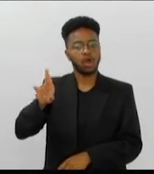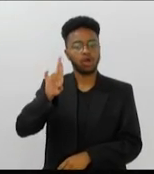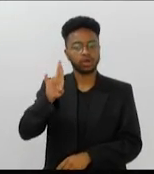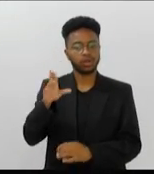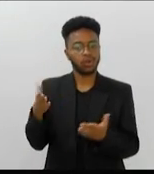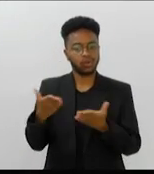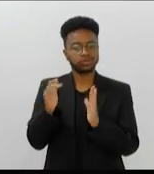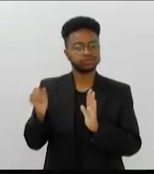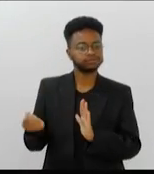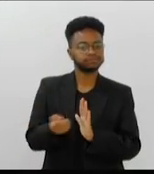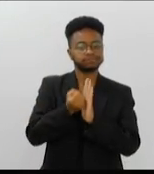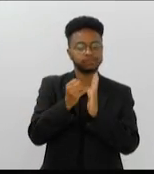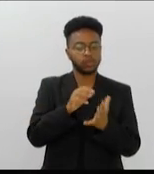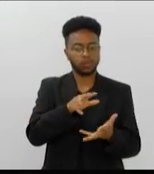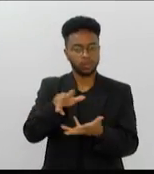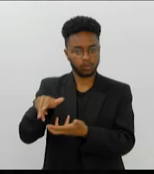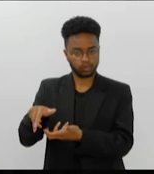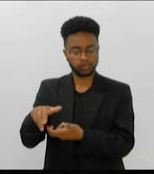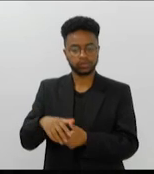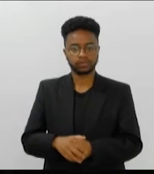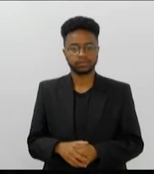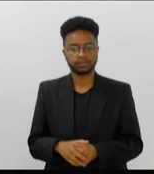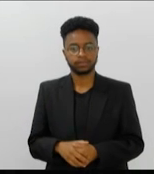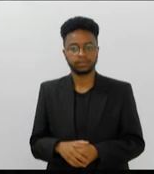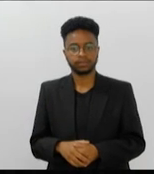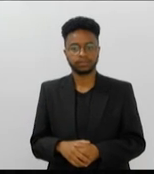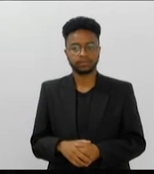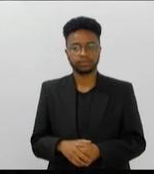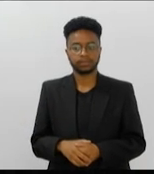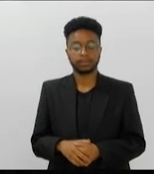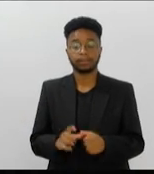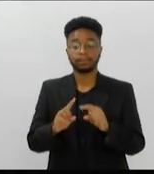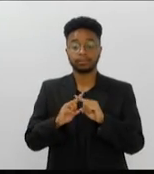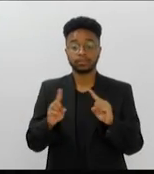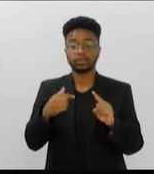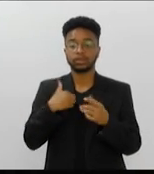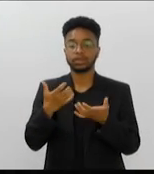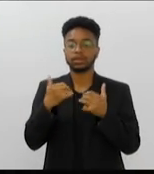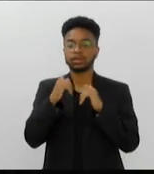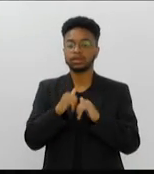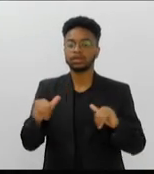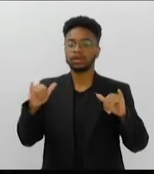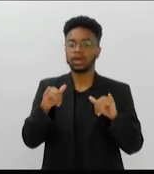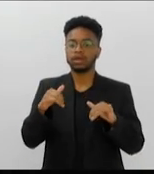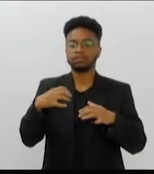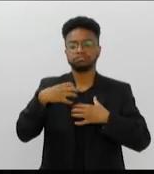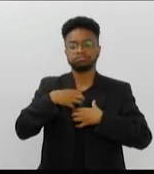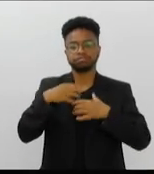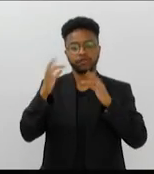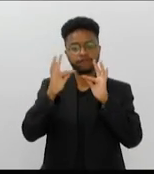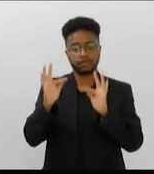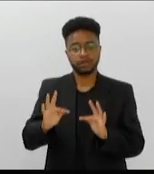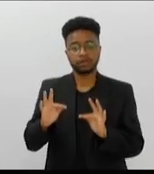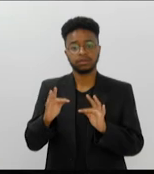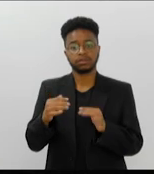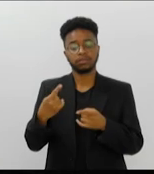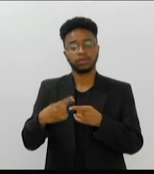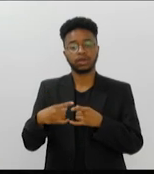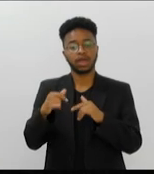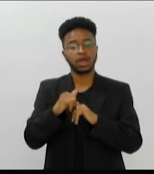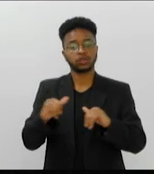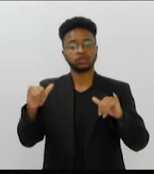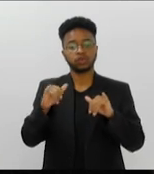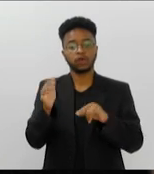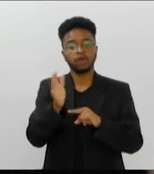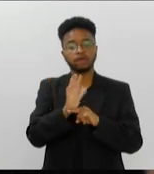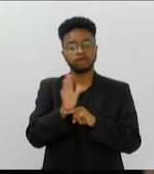já internacional, falar da minha alegria, não é, em anunciar um filme